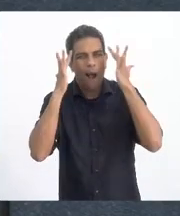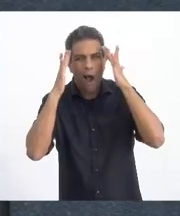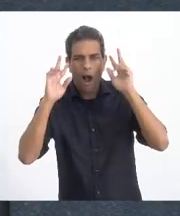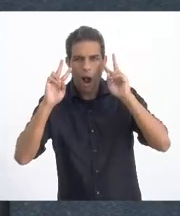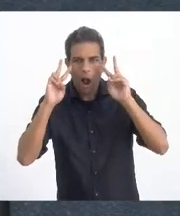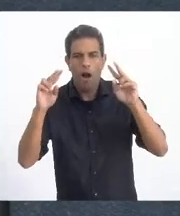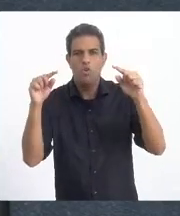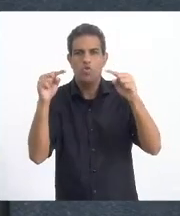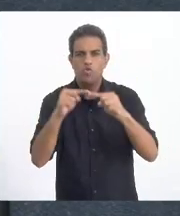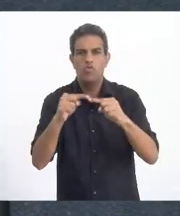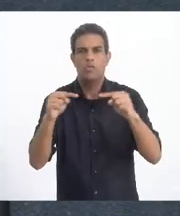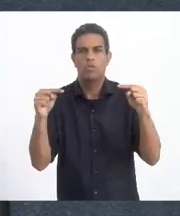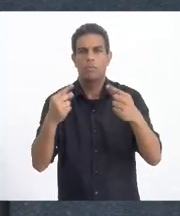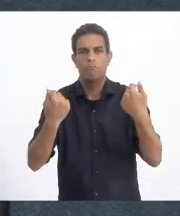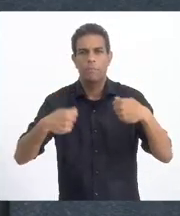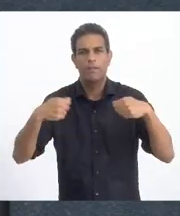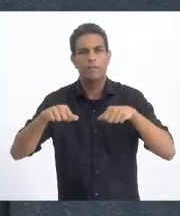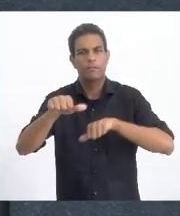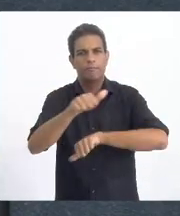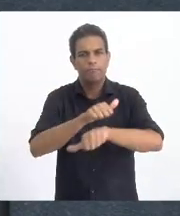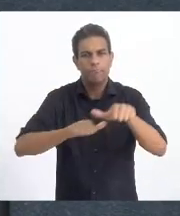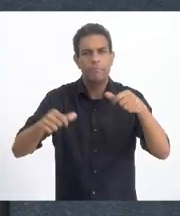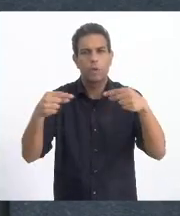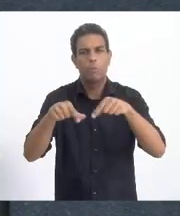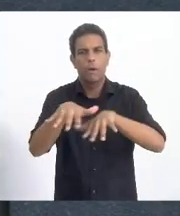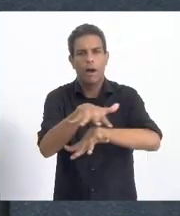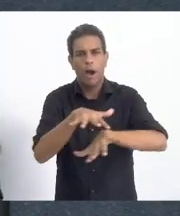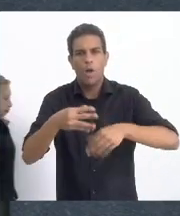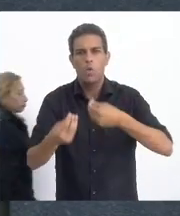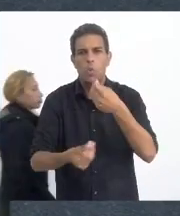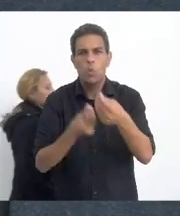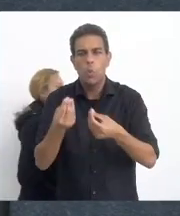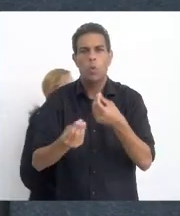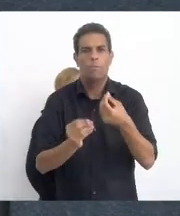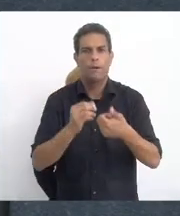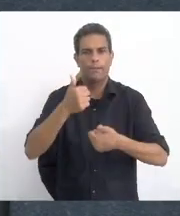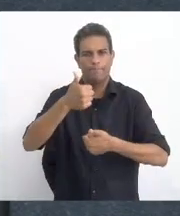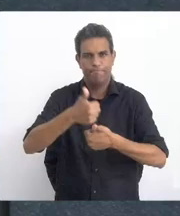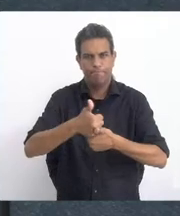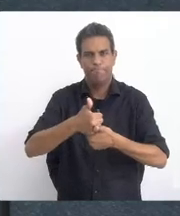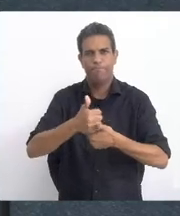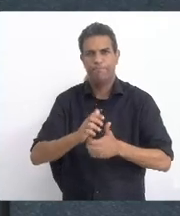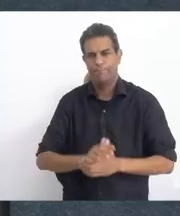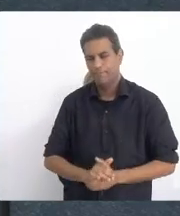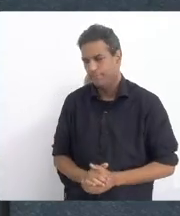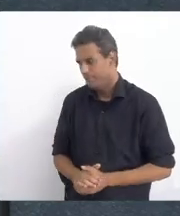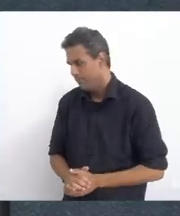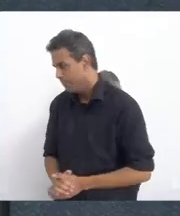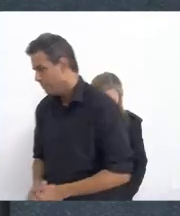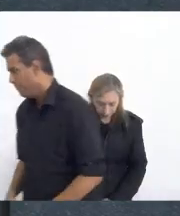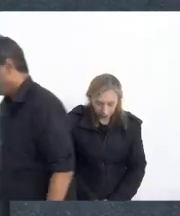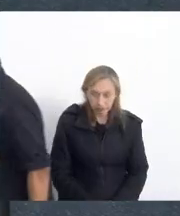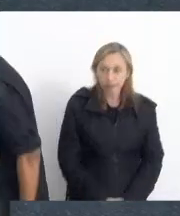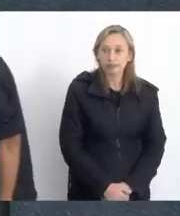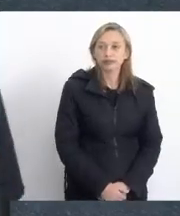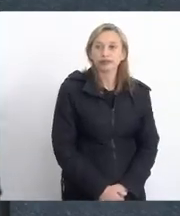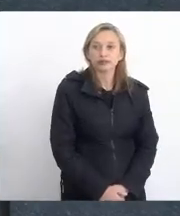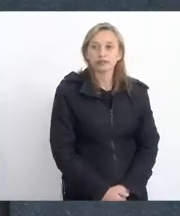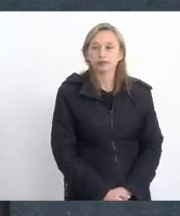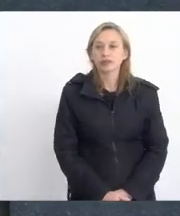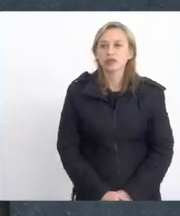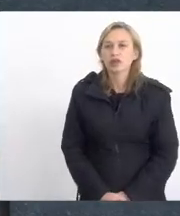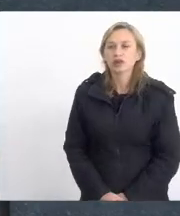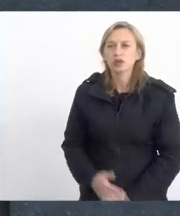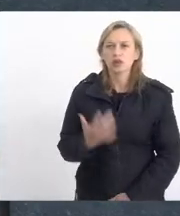essa retroação, essa revisão, teria que ser feita de forma ampla, para todos, sob pena de a gente criar castas de pensionistas dentro do Estado. As que